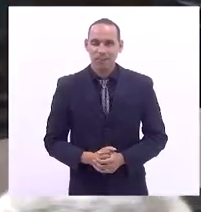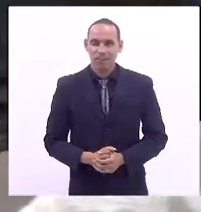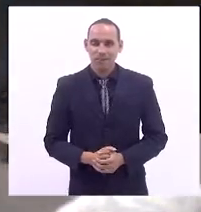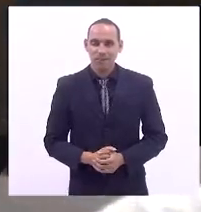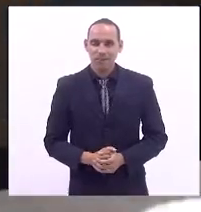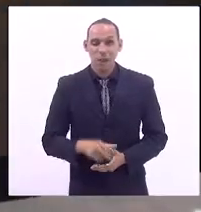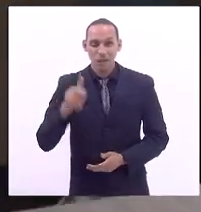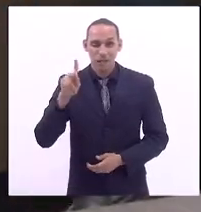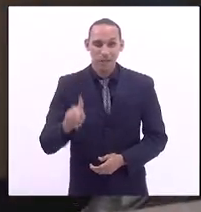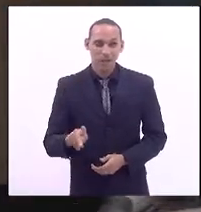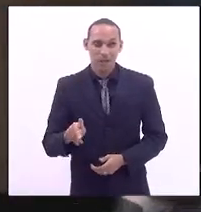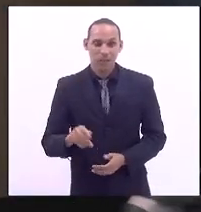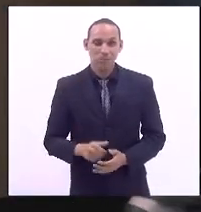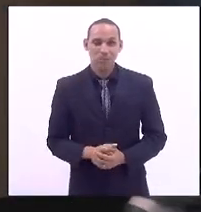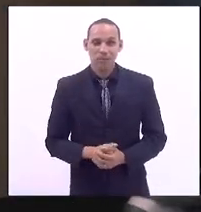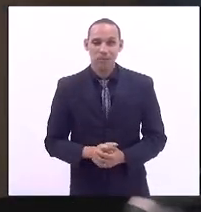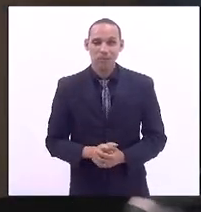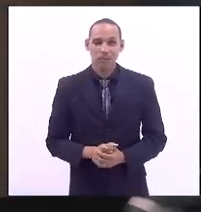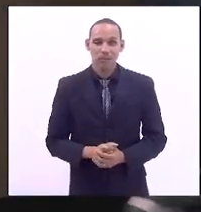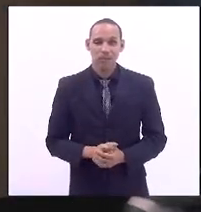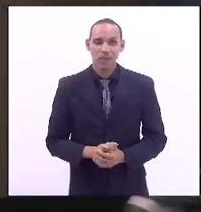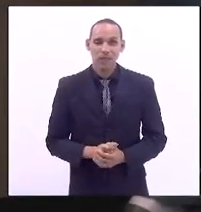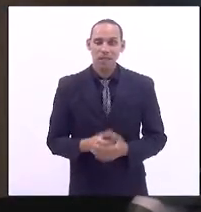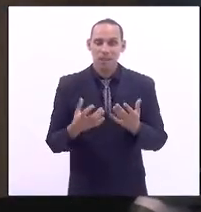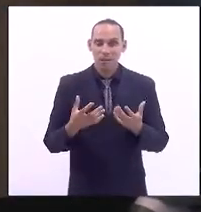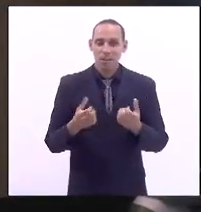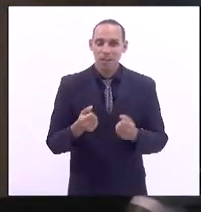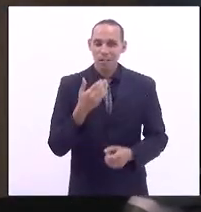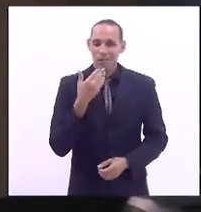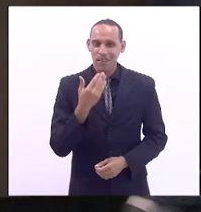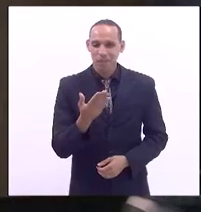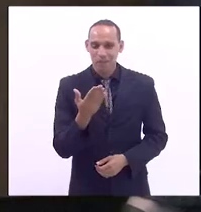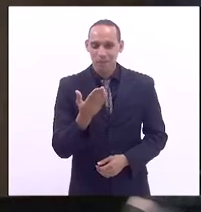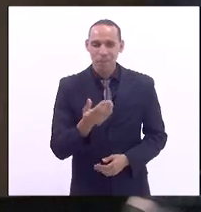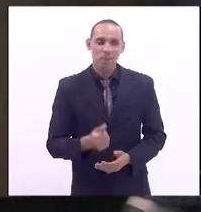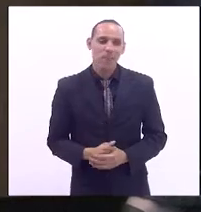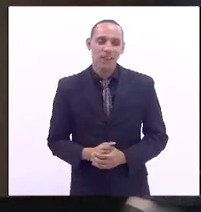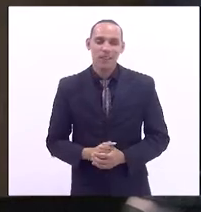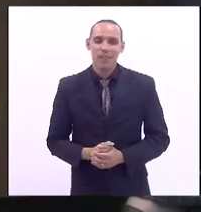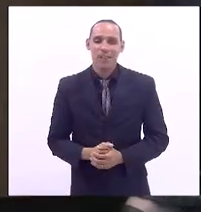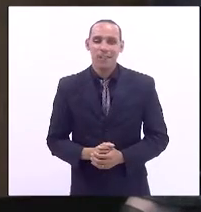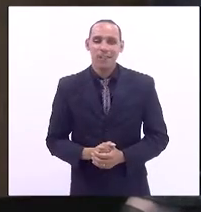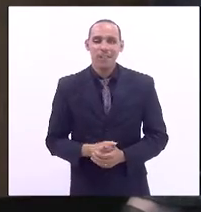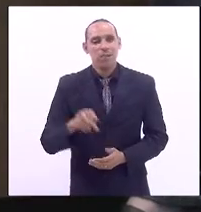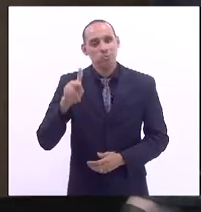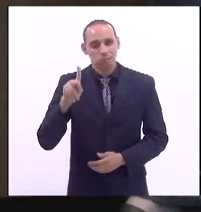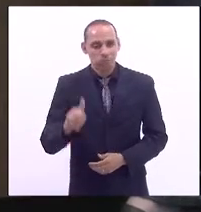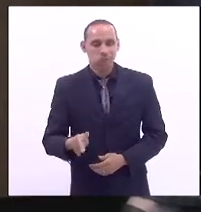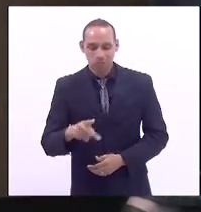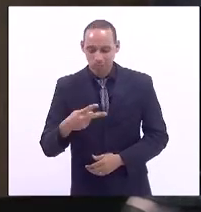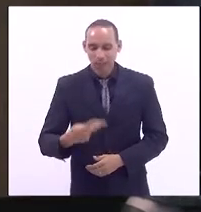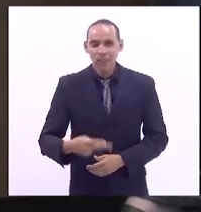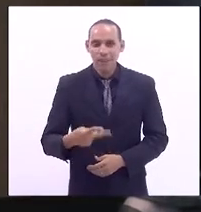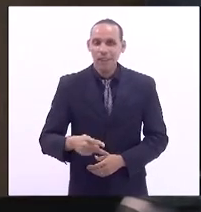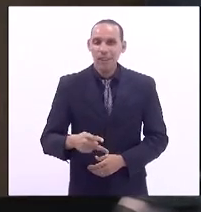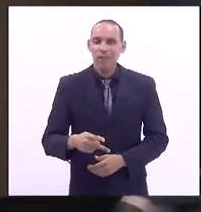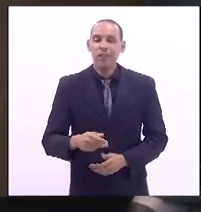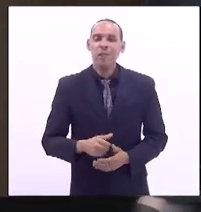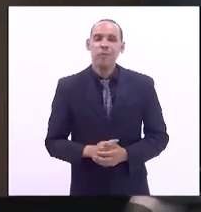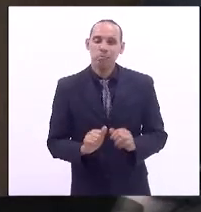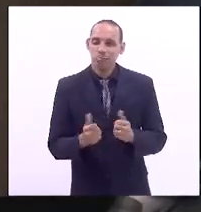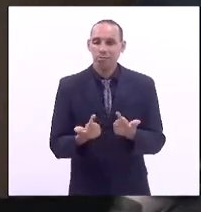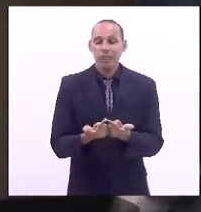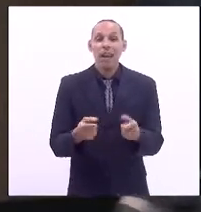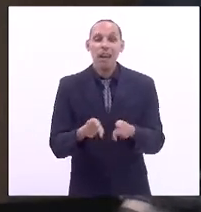o seu presidente atendendo à demanda de vossa excelência que é presidente da casa e por via de